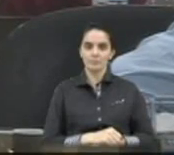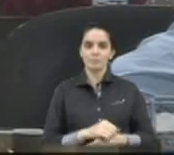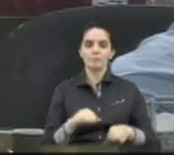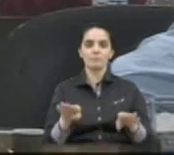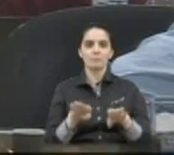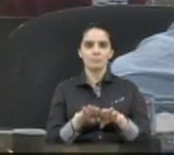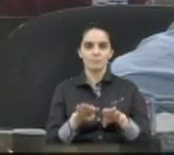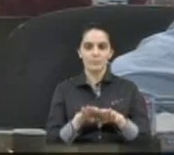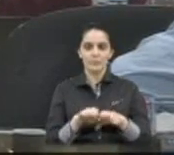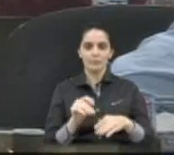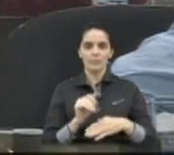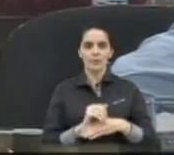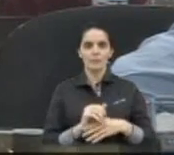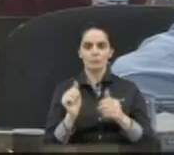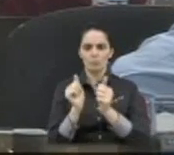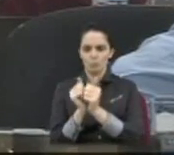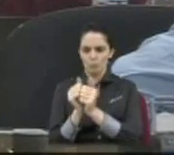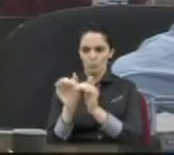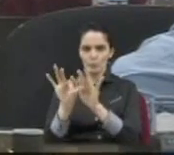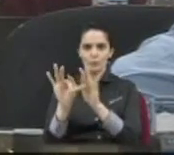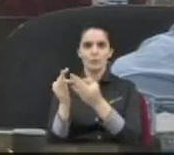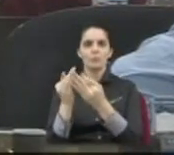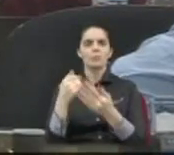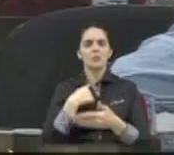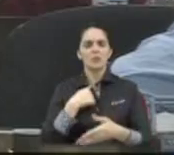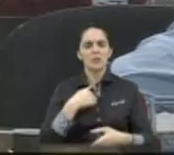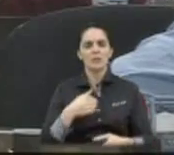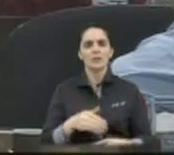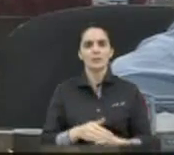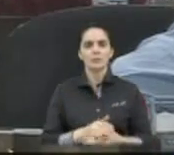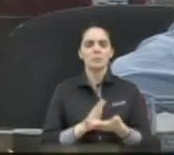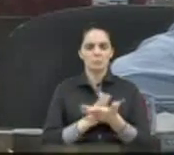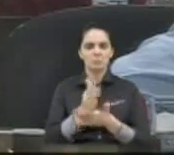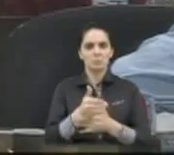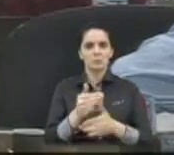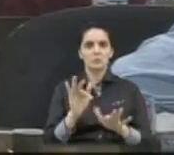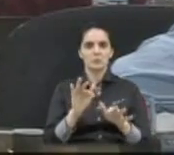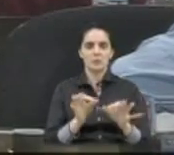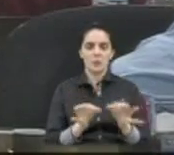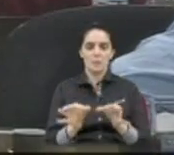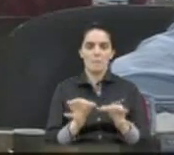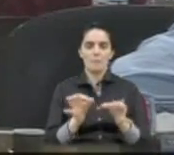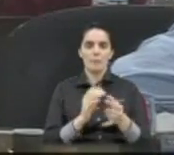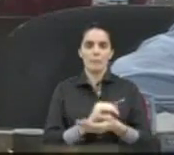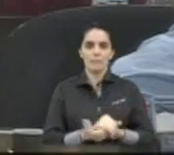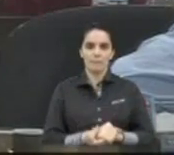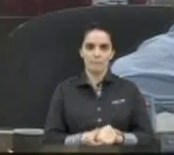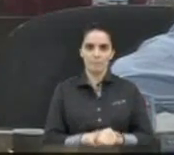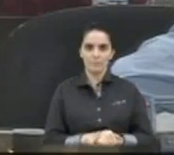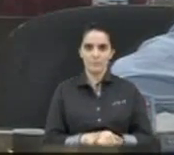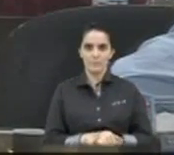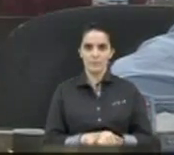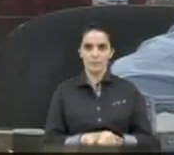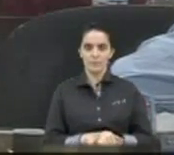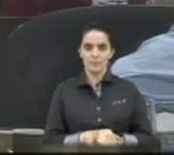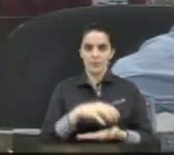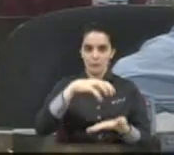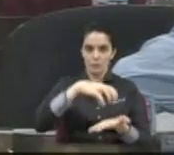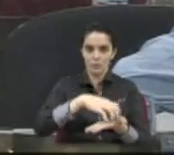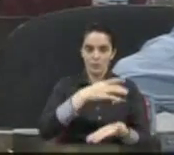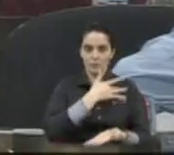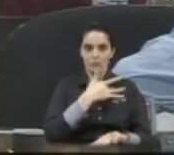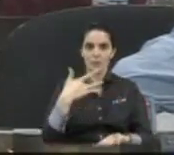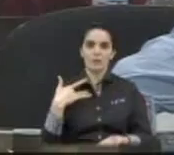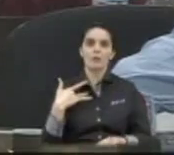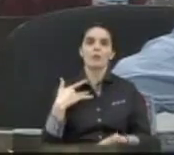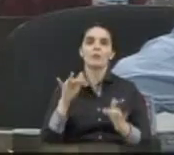engajado em construção de uma família. Então, sou favorável ao projeto, mais uma vez, em que pese o Centro de Saúde da